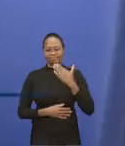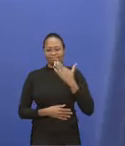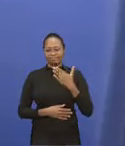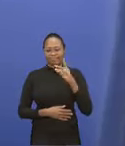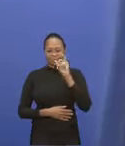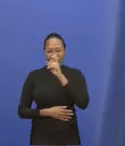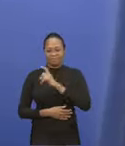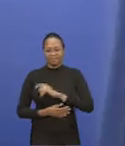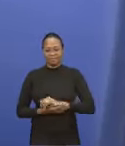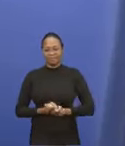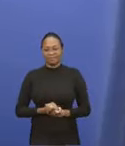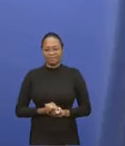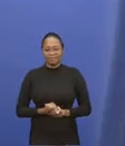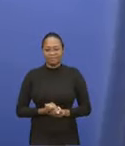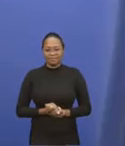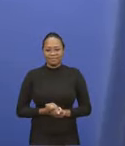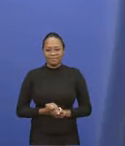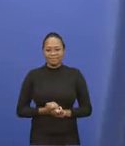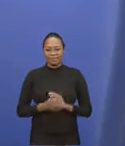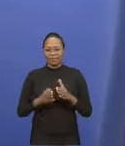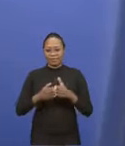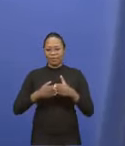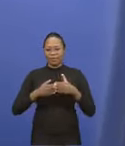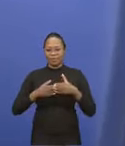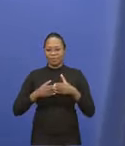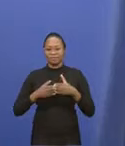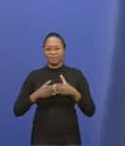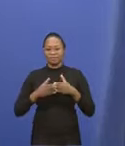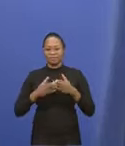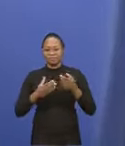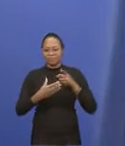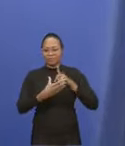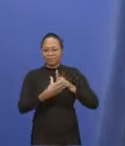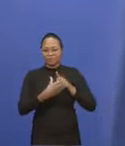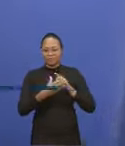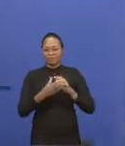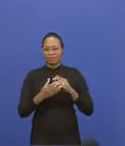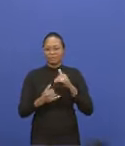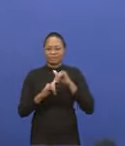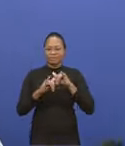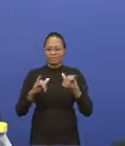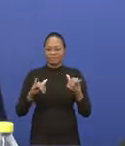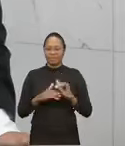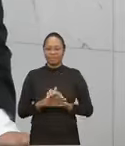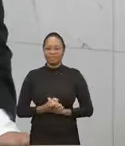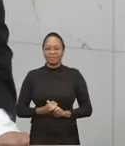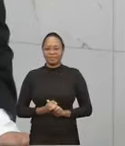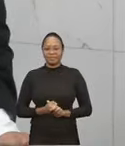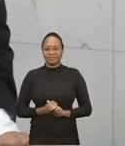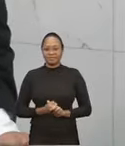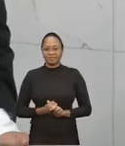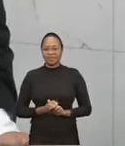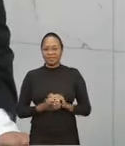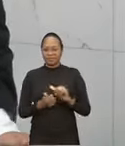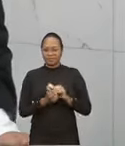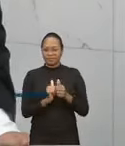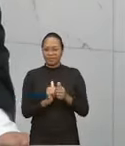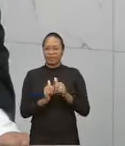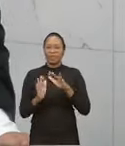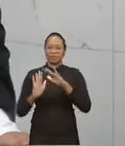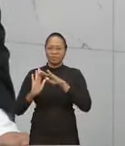a tribuna no plenário e possa permitir a fala do vereador. A pauta hoje aqui foi esporte.